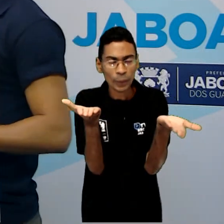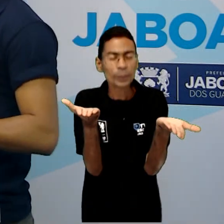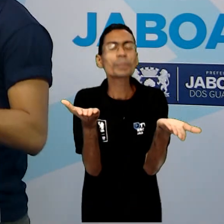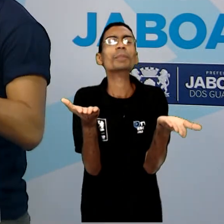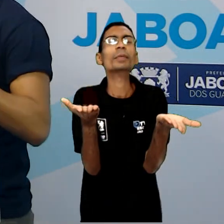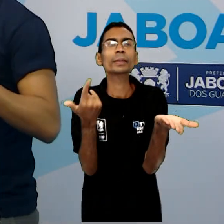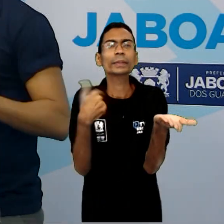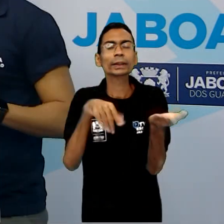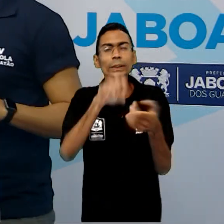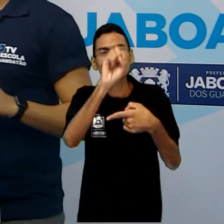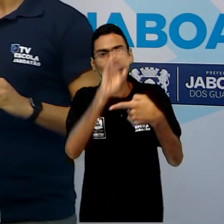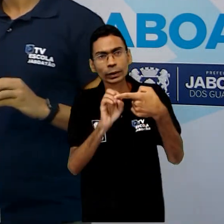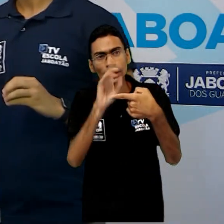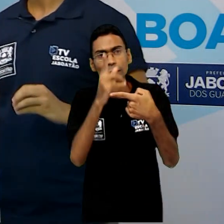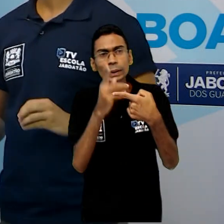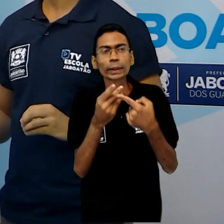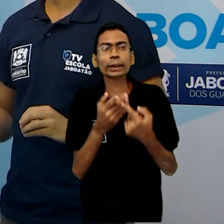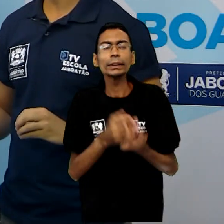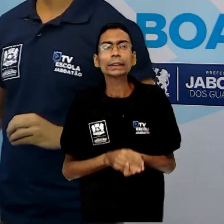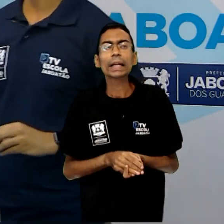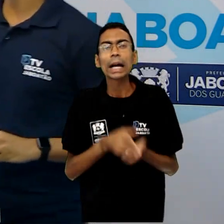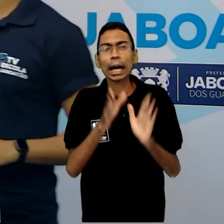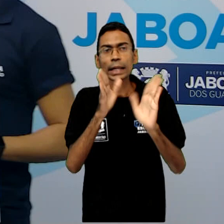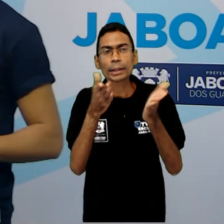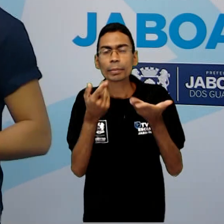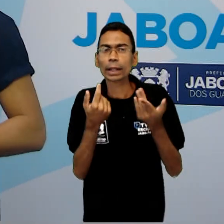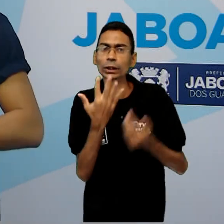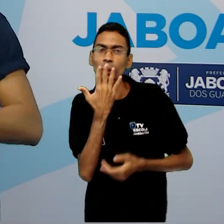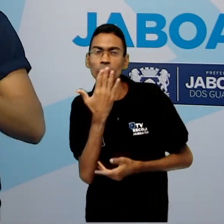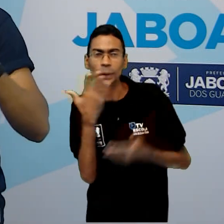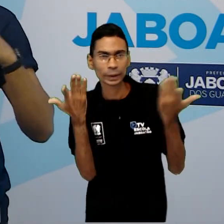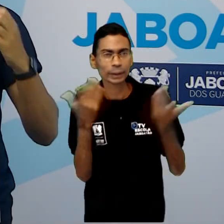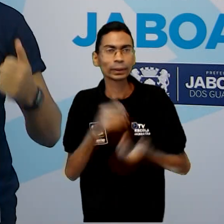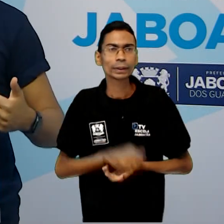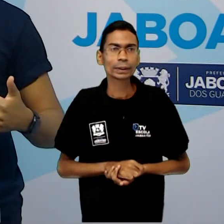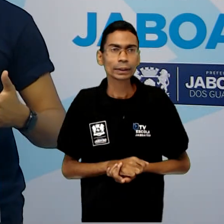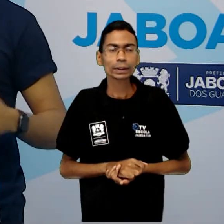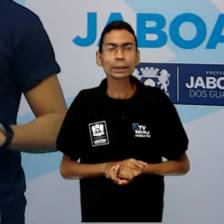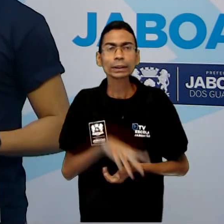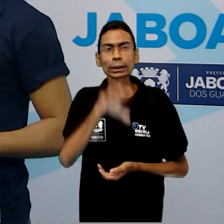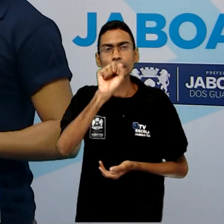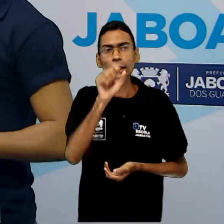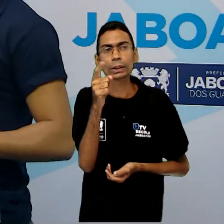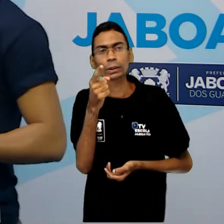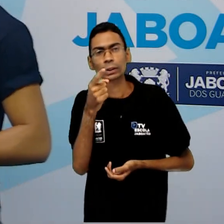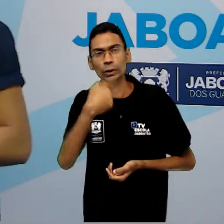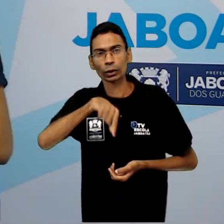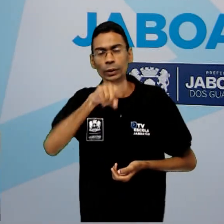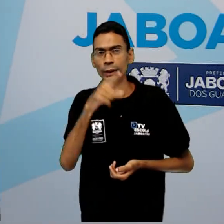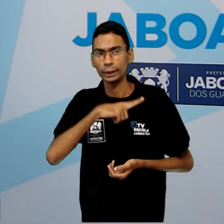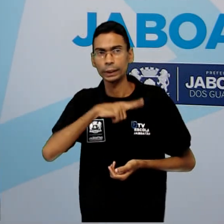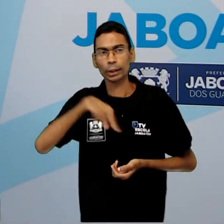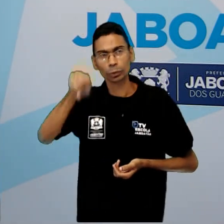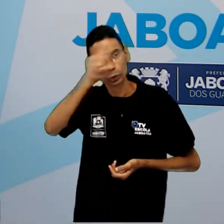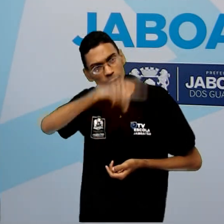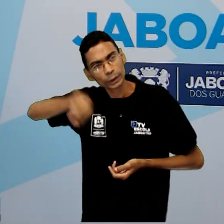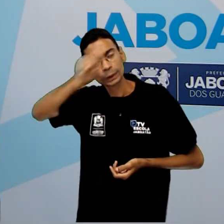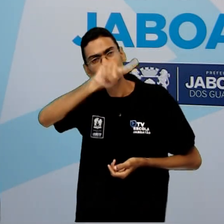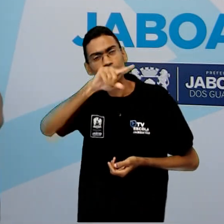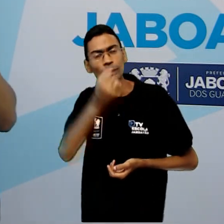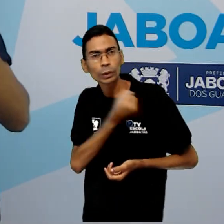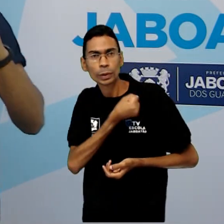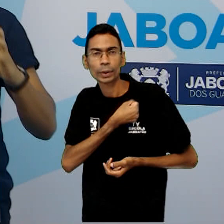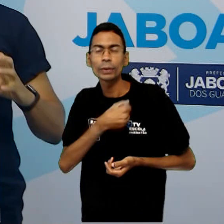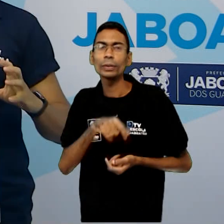das partes coloridas. Olha só, na letra A nós temos um círculo, ok? Bom, nós sabemos que o número que